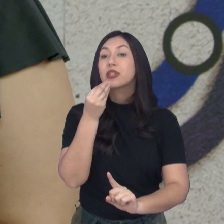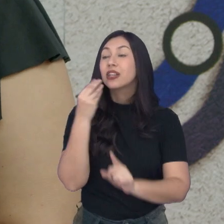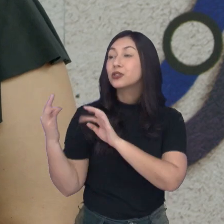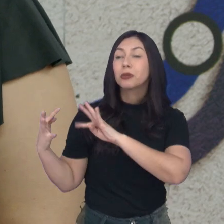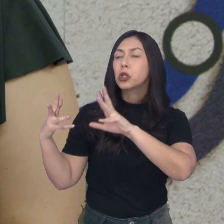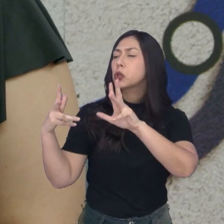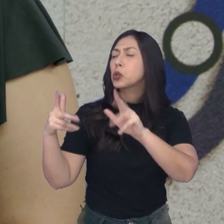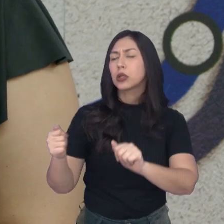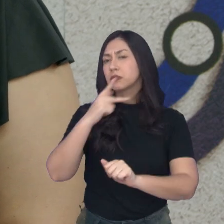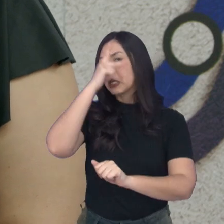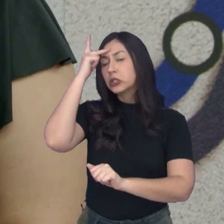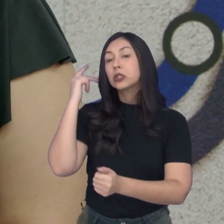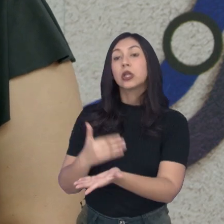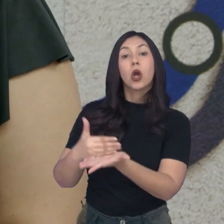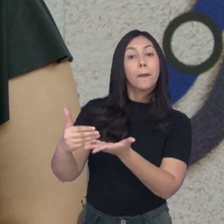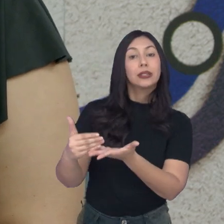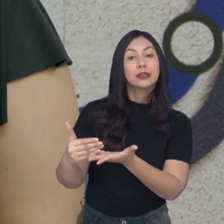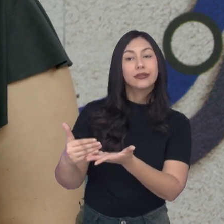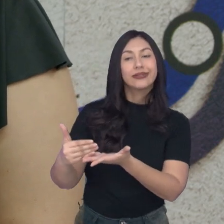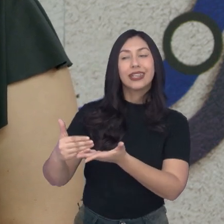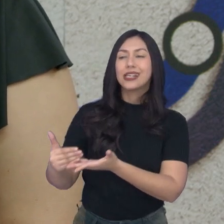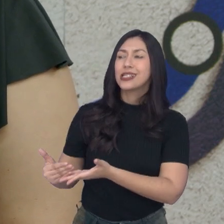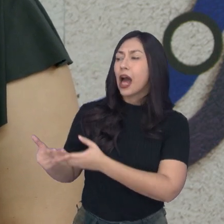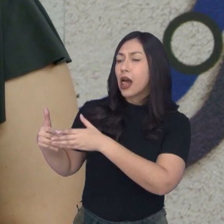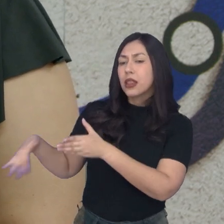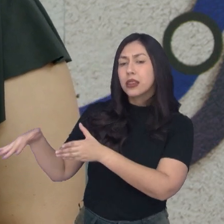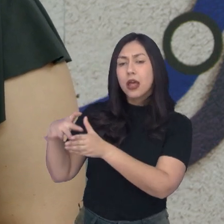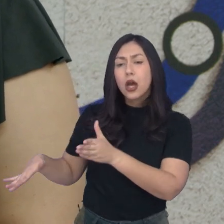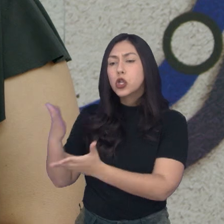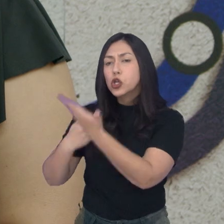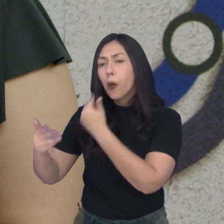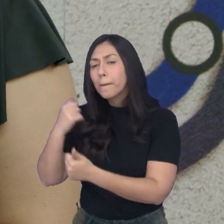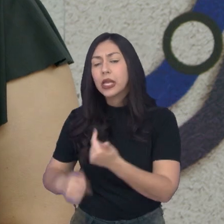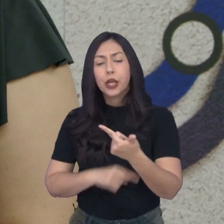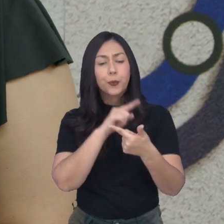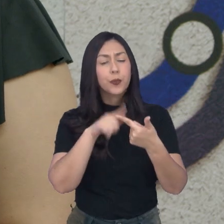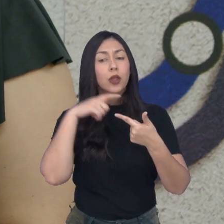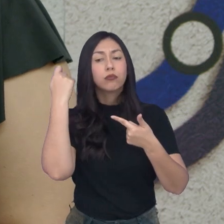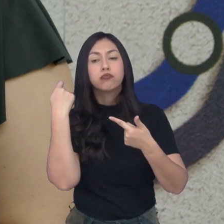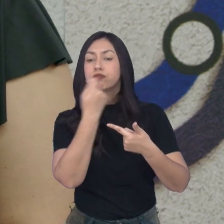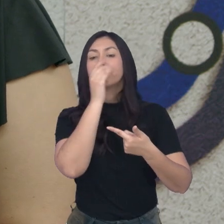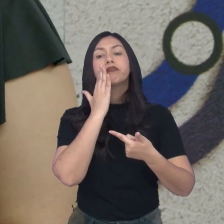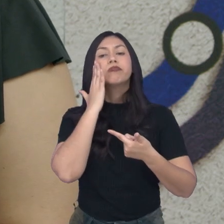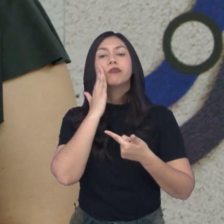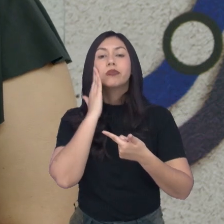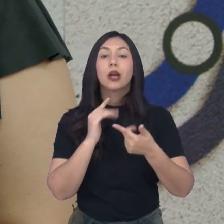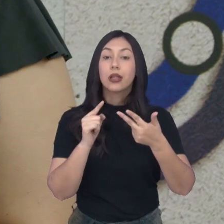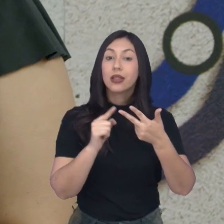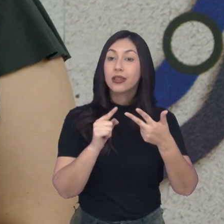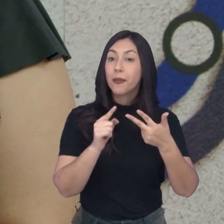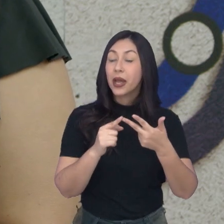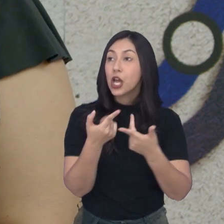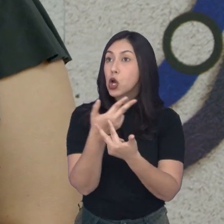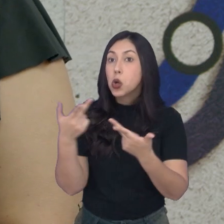está começando, né? E desde a parte de alimentação para a parte de cosméticos, nós temos um expositor específico de laticínios